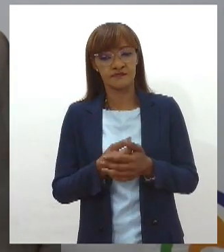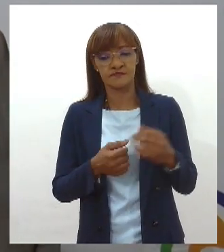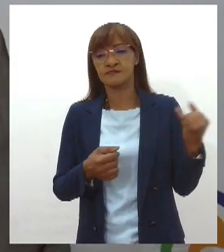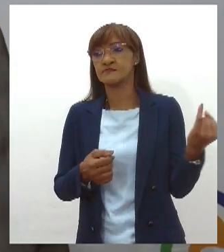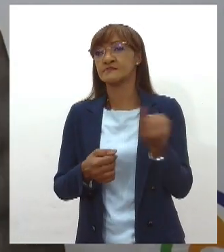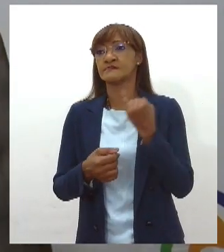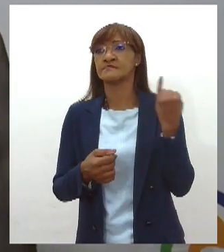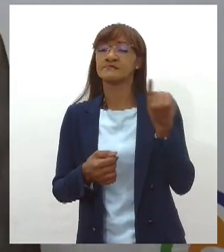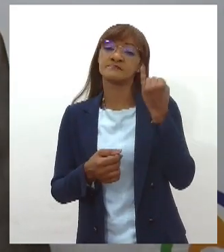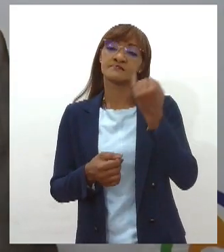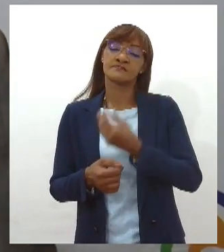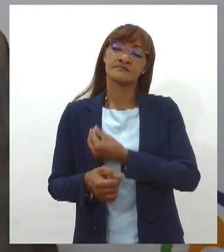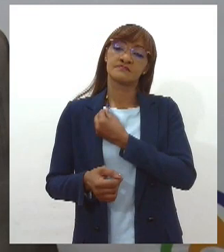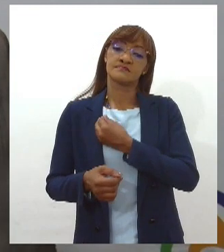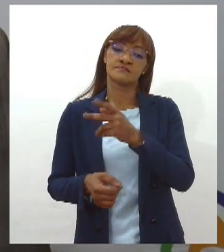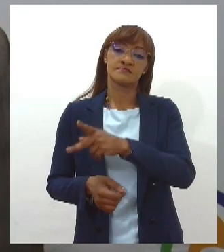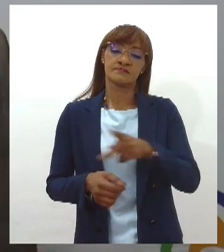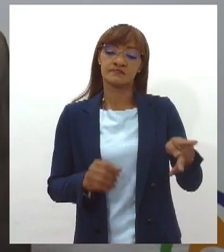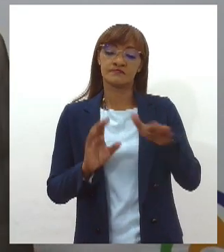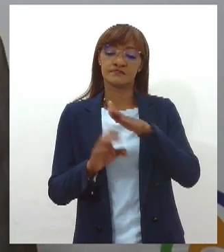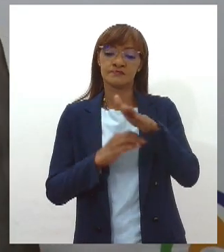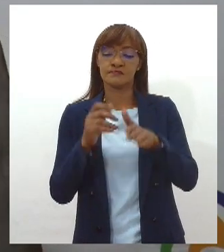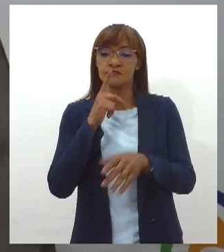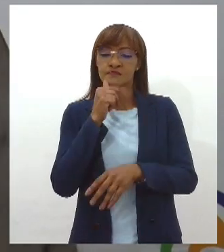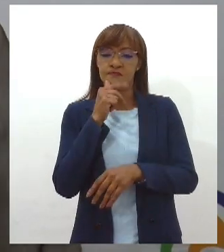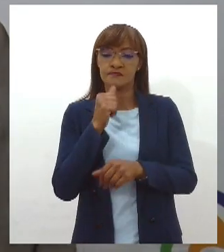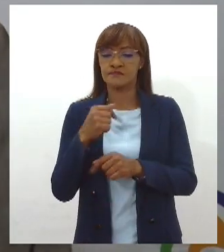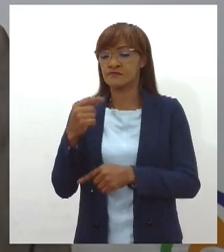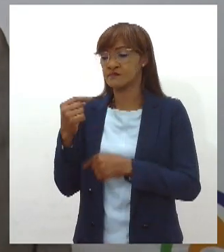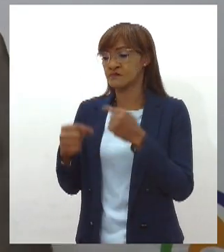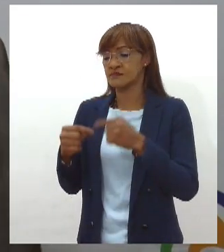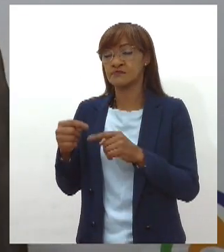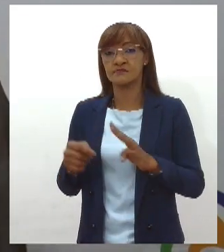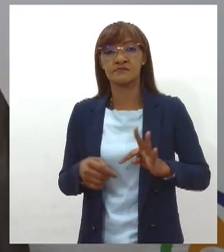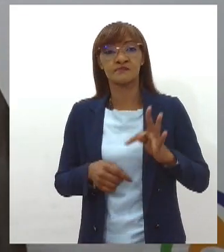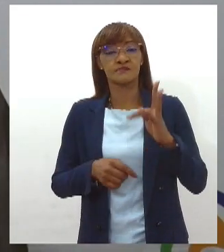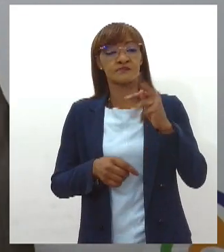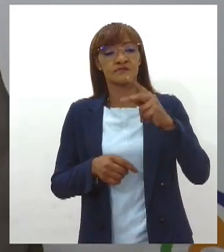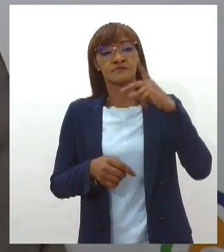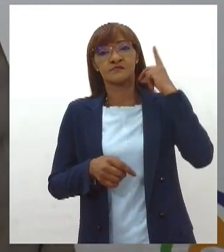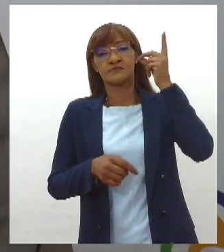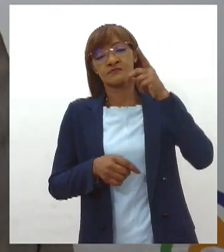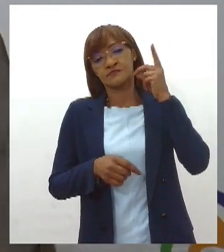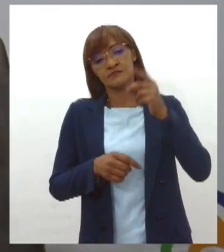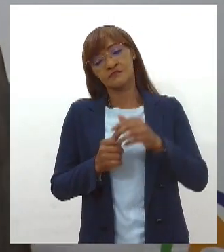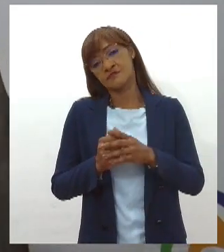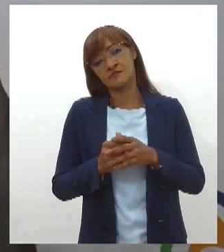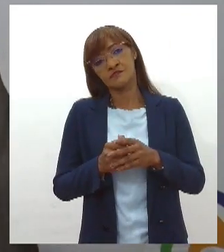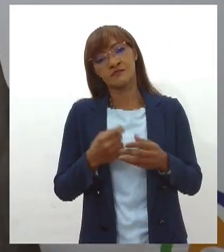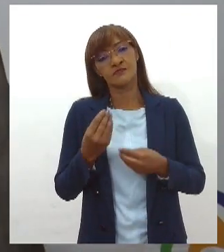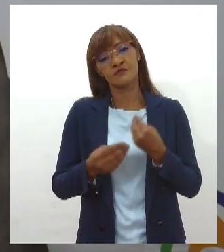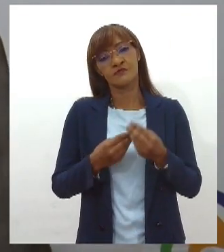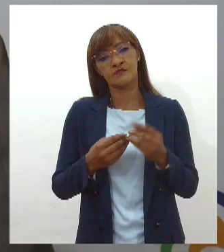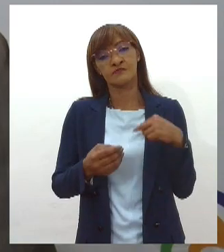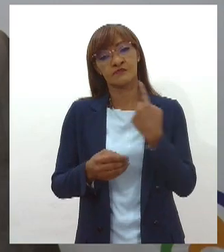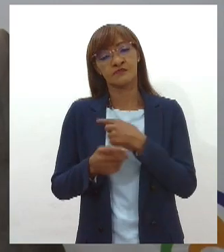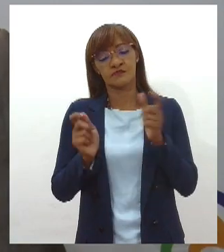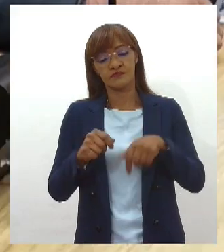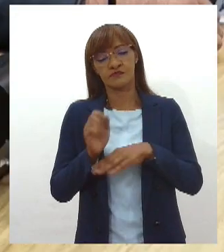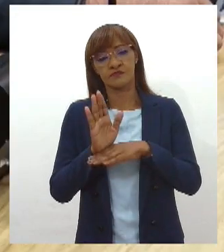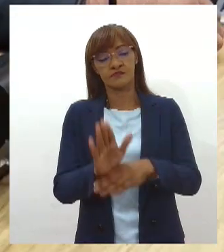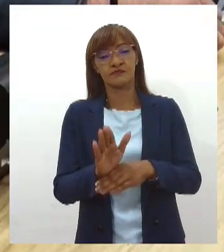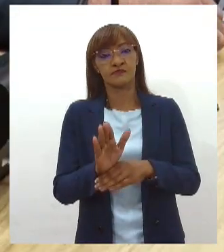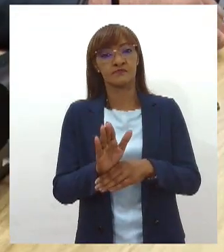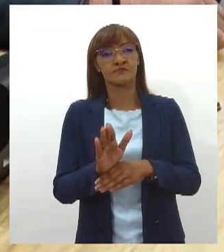da DESO para a gente debater com todos os deputados e deputadas o que a Assembleia pode colaborar para acabar de uma vez por todas com essa falta de